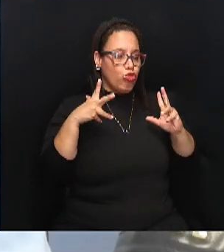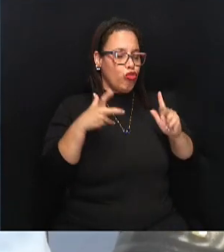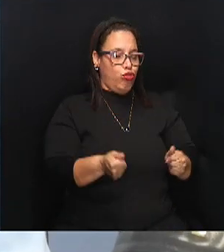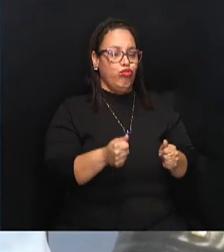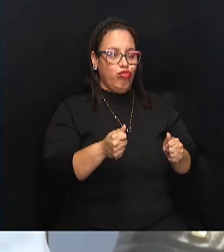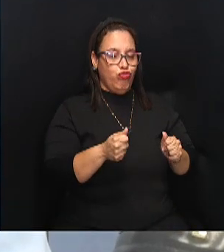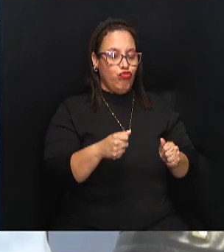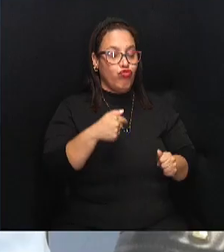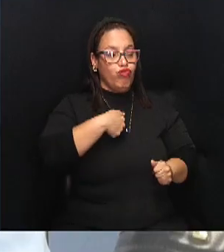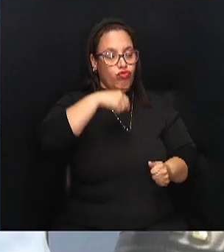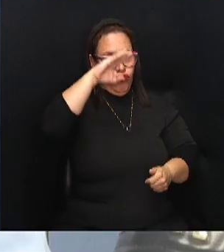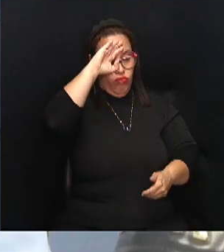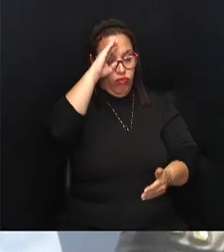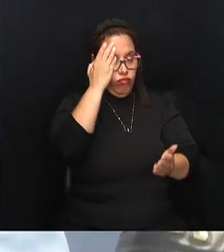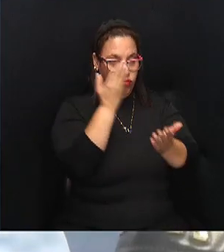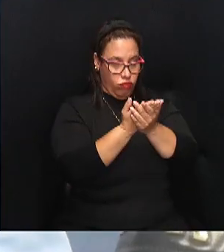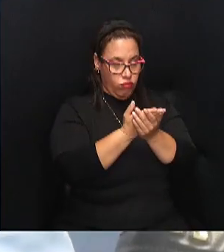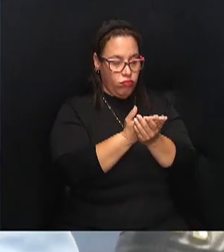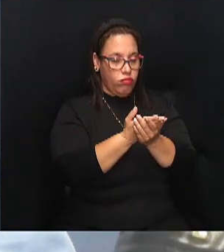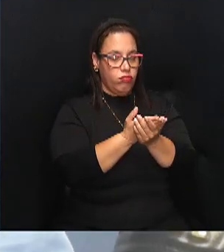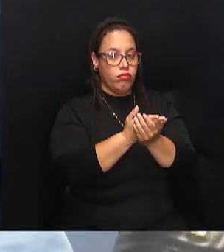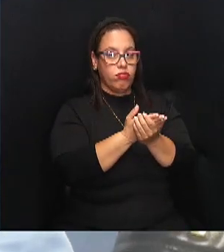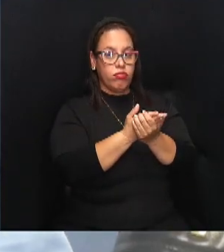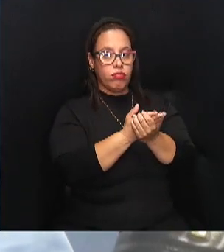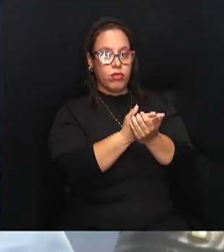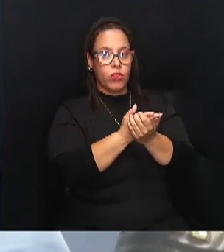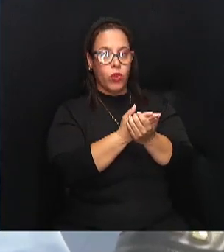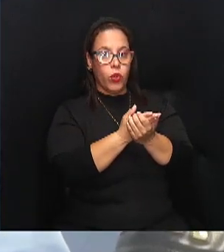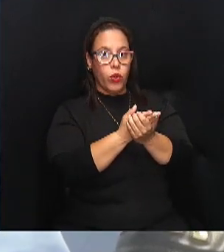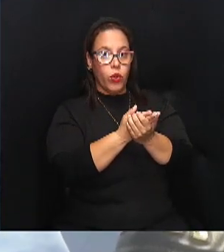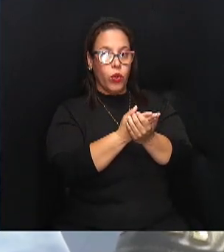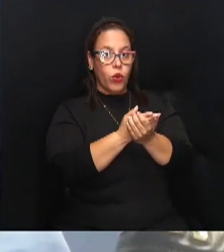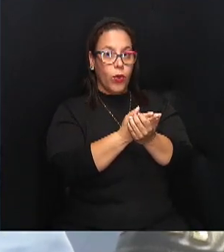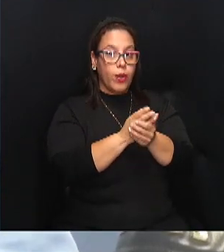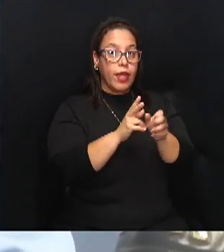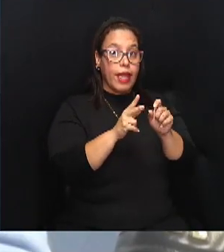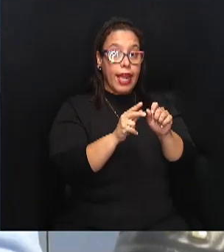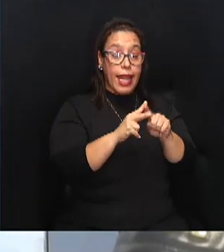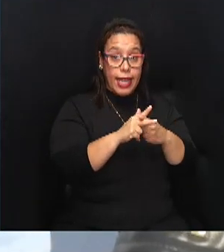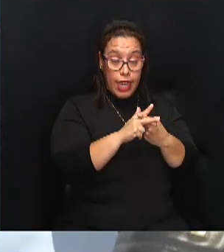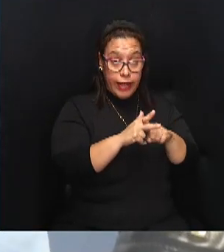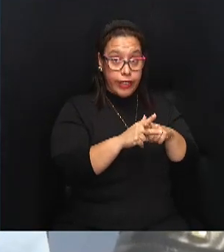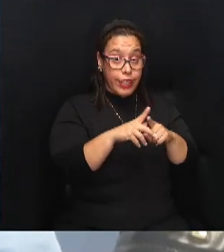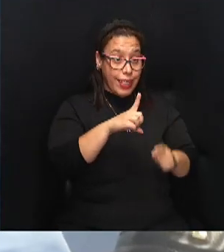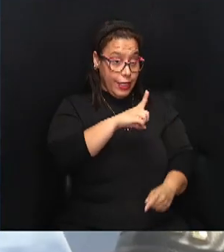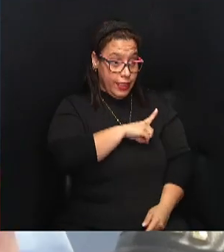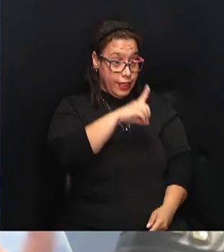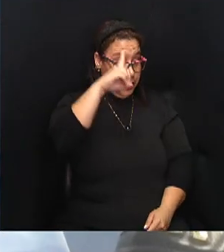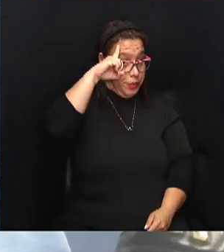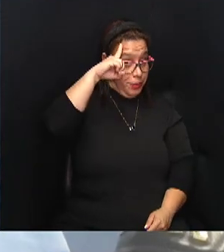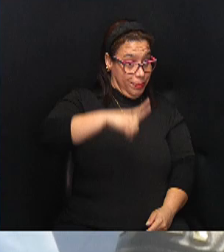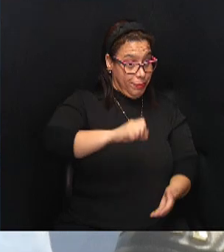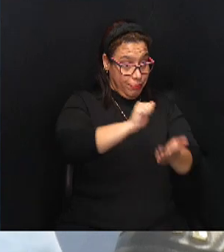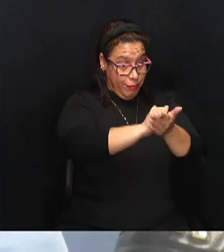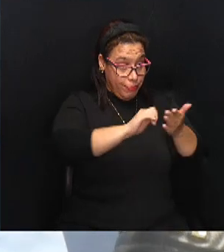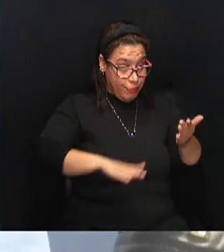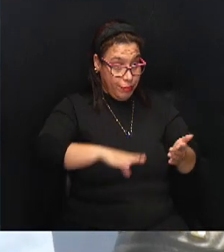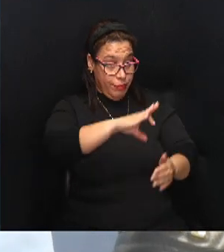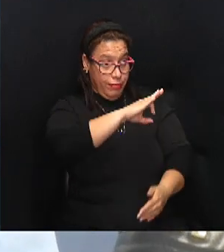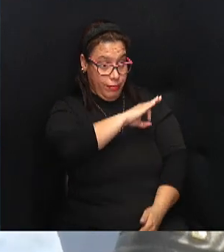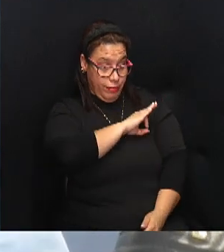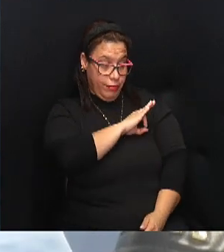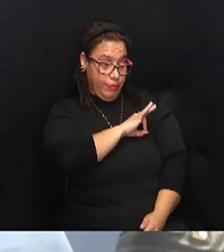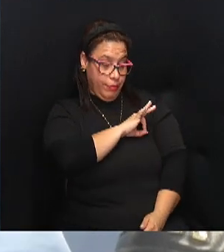eu acredito muito que, ao município ter essa ferramenta de delegar uma atividade policial, que é a